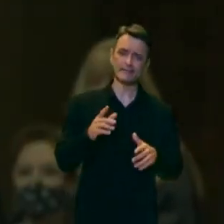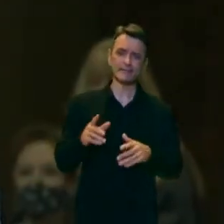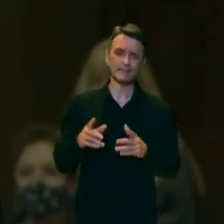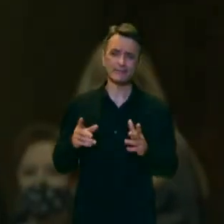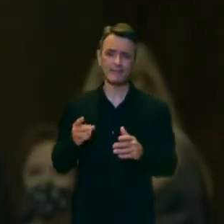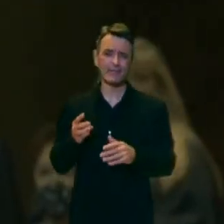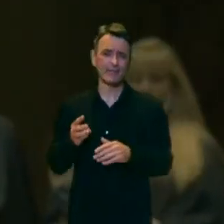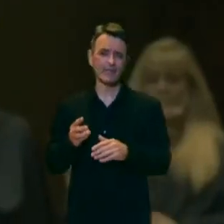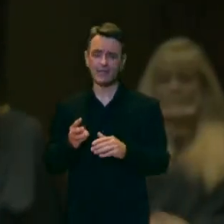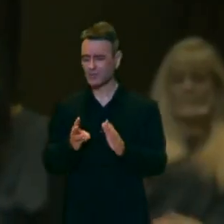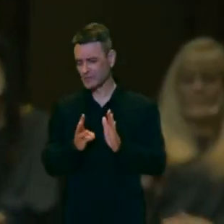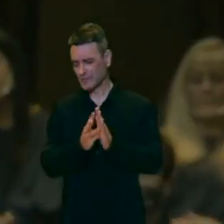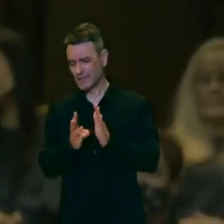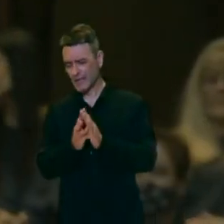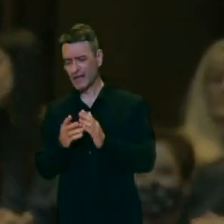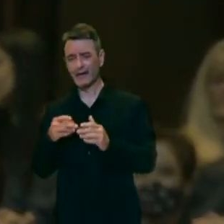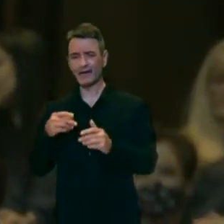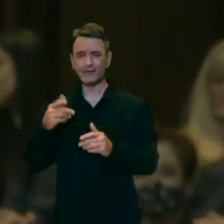Babilônia.